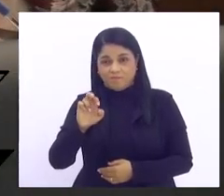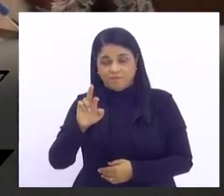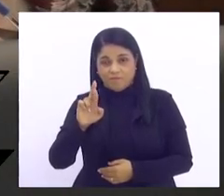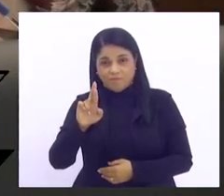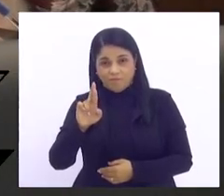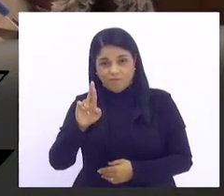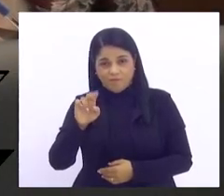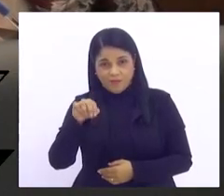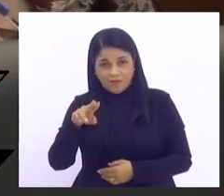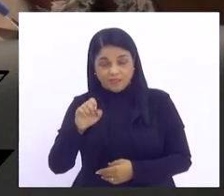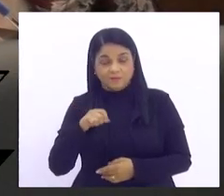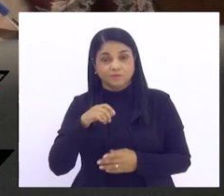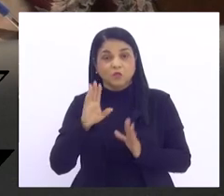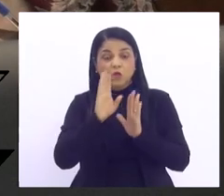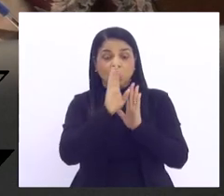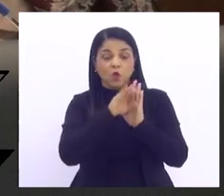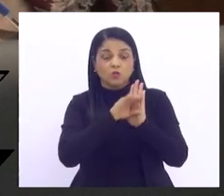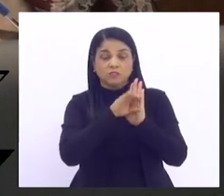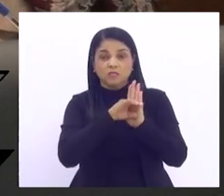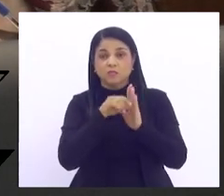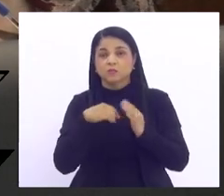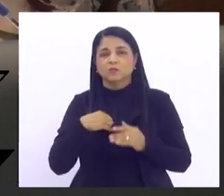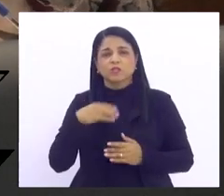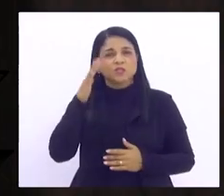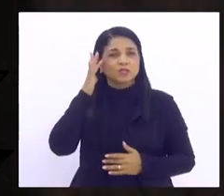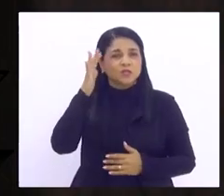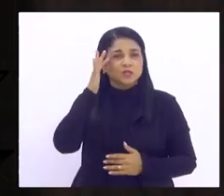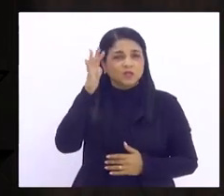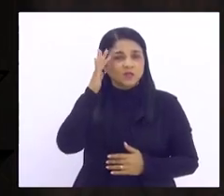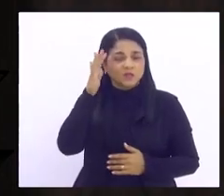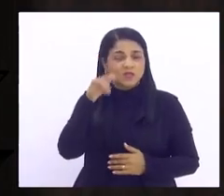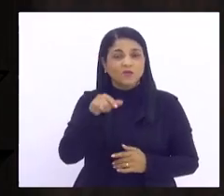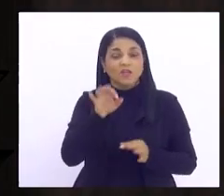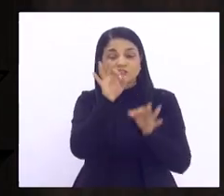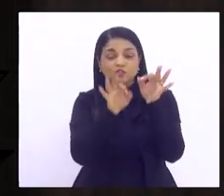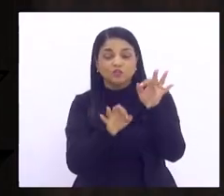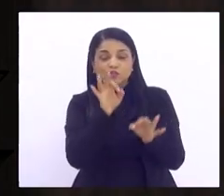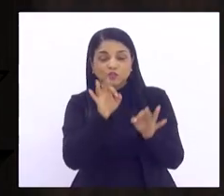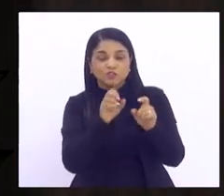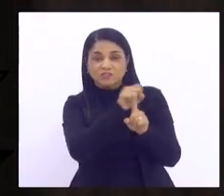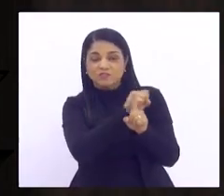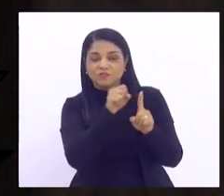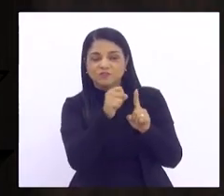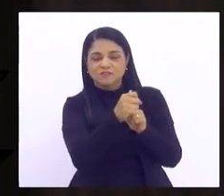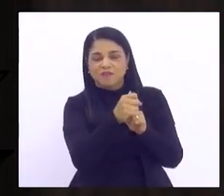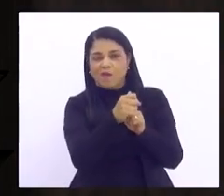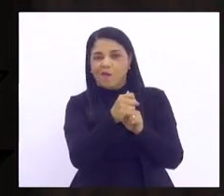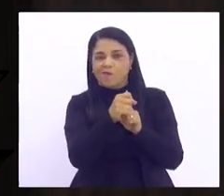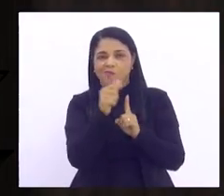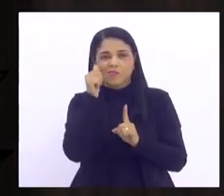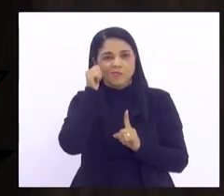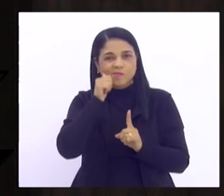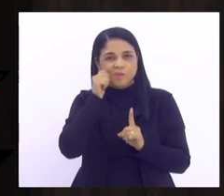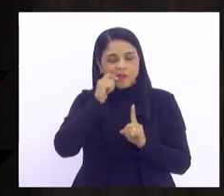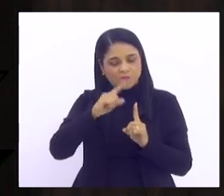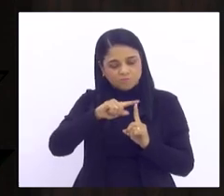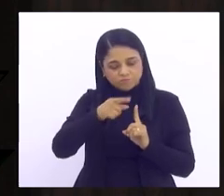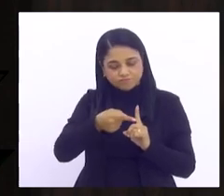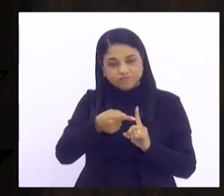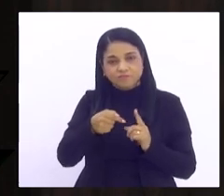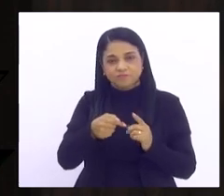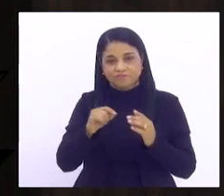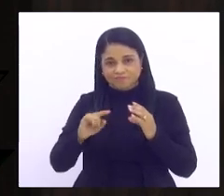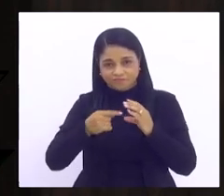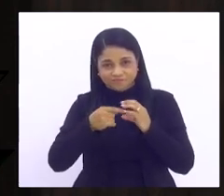teoria que é justamente da justiça social reprodutiva. E esse conceito está